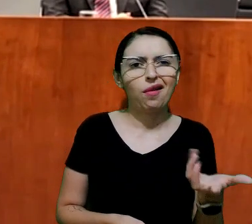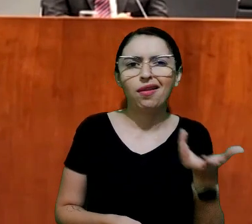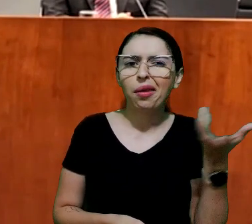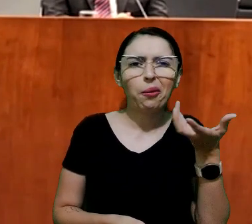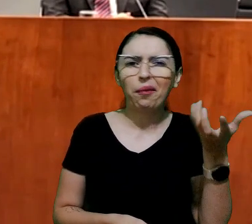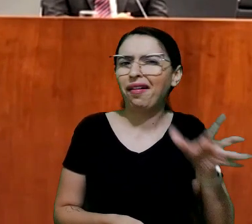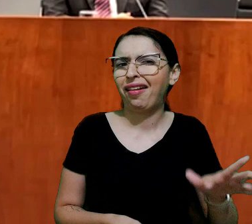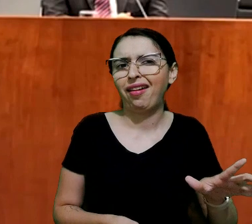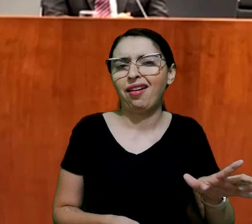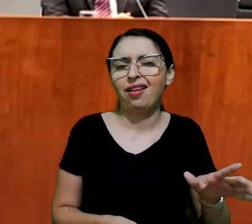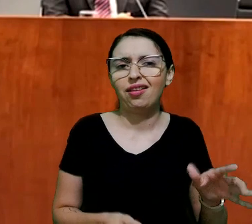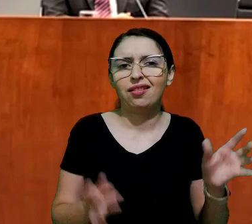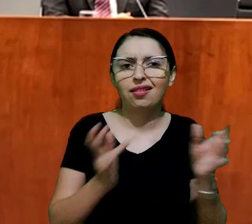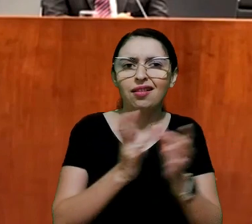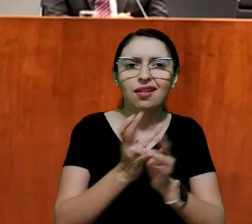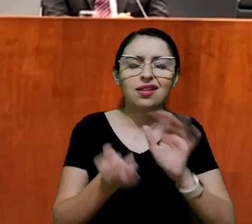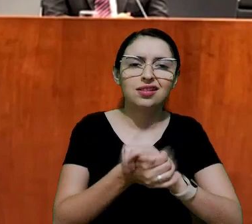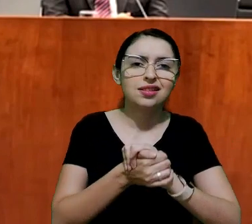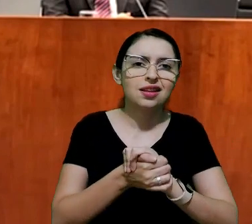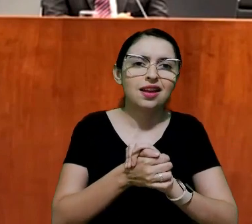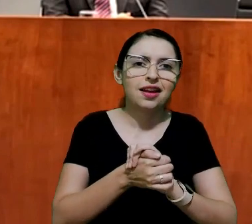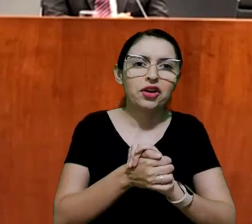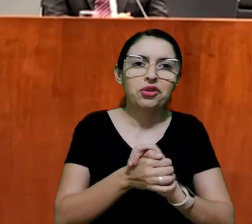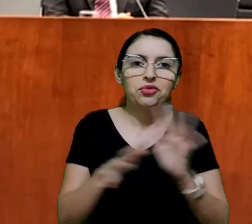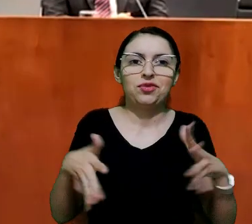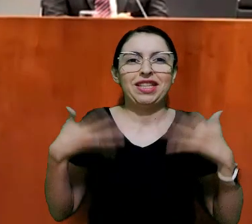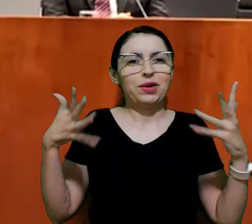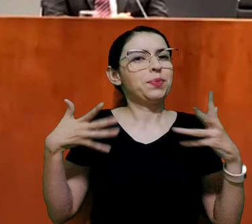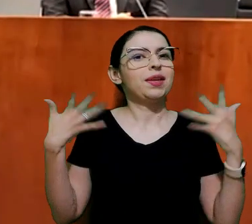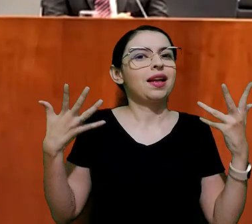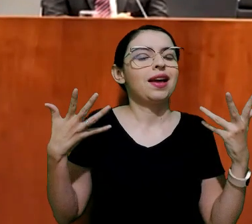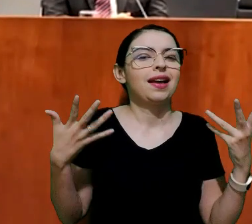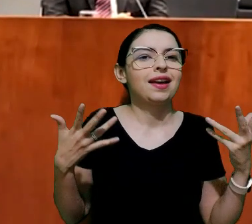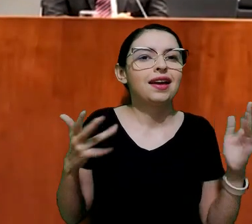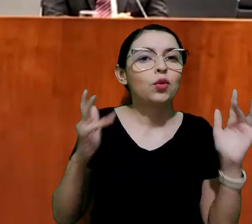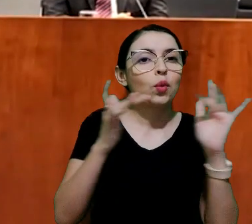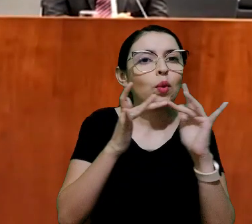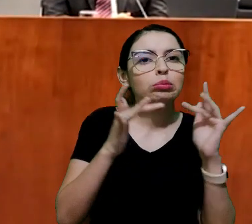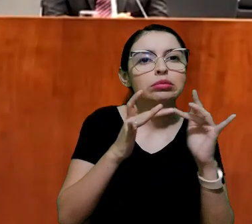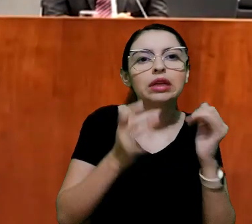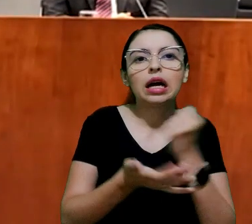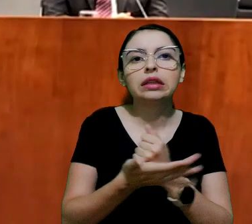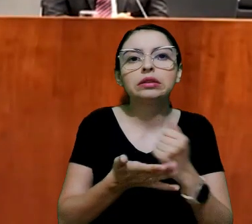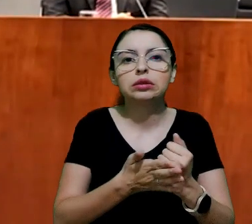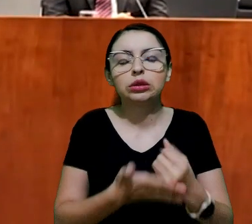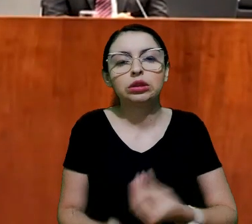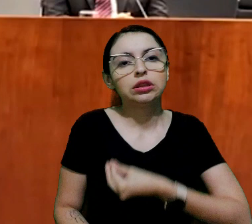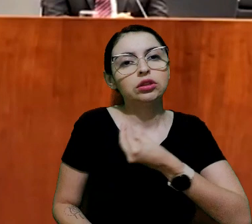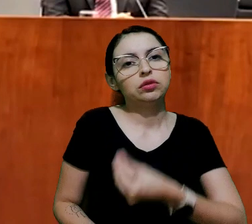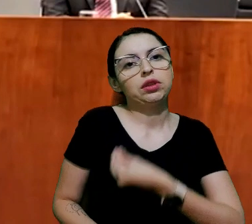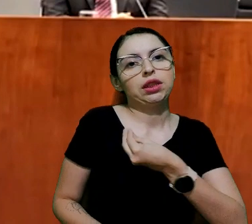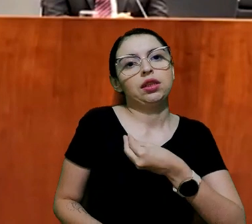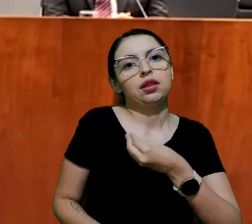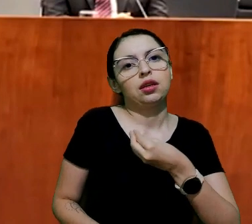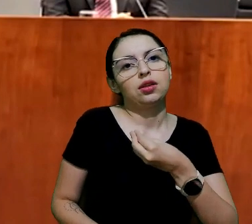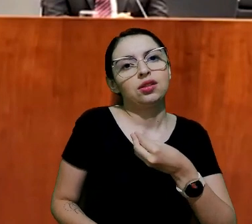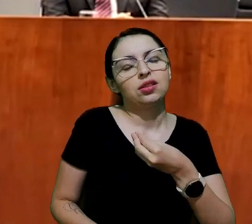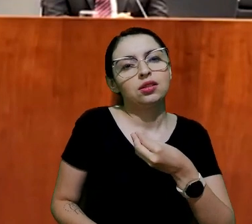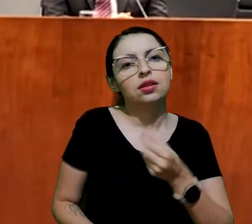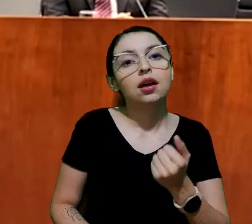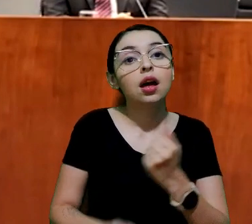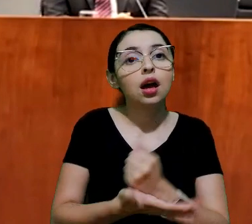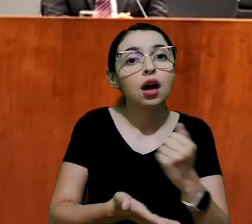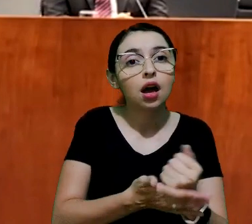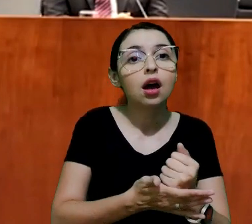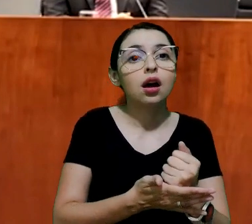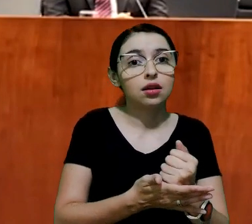celebram o casamento, que implica comunhão de vida, mas fazem um negócio que